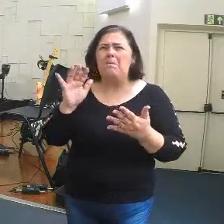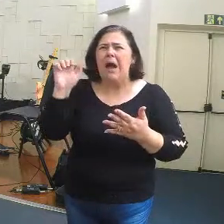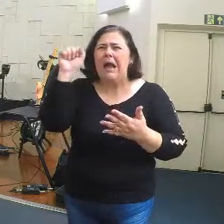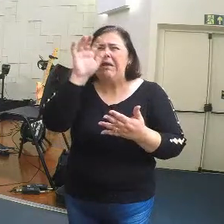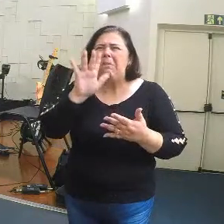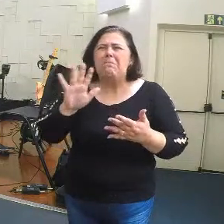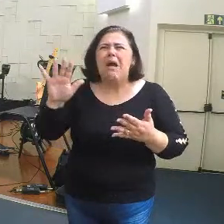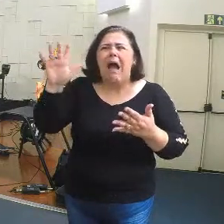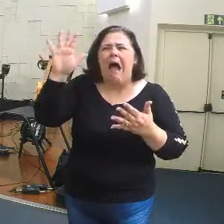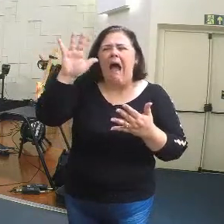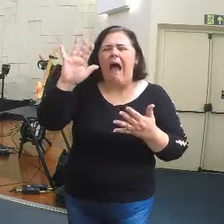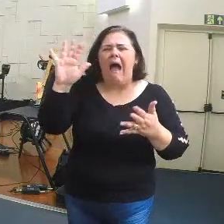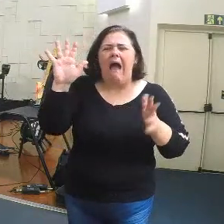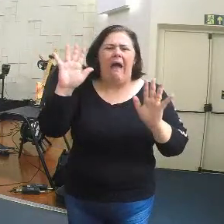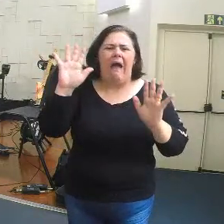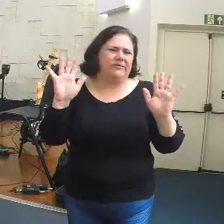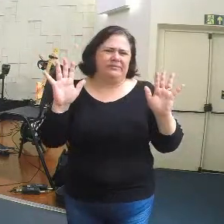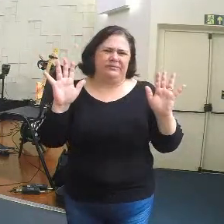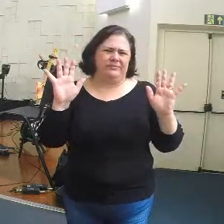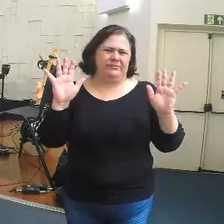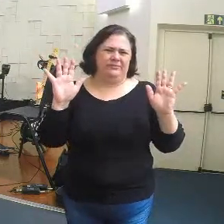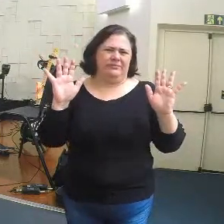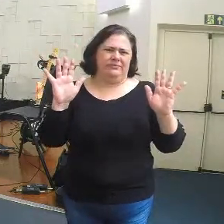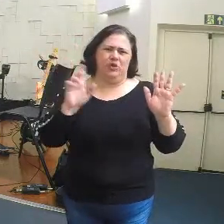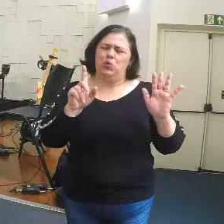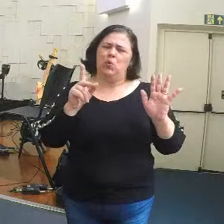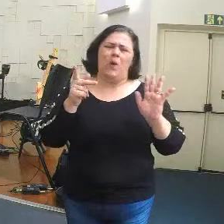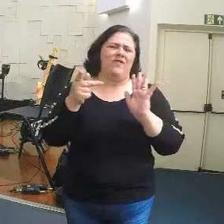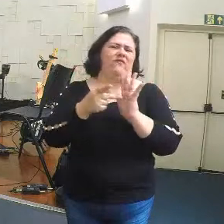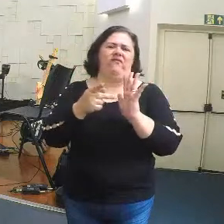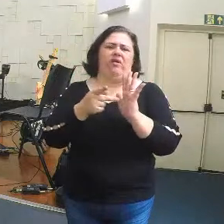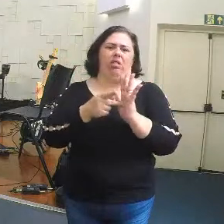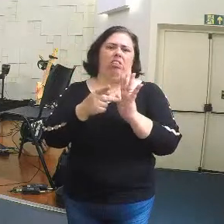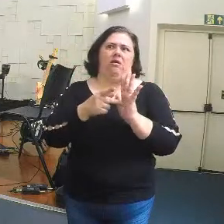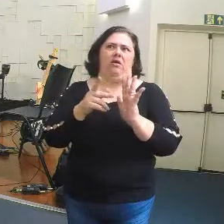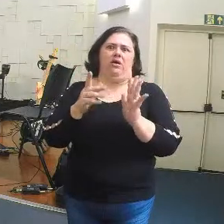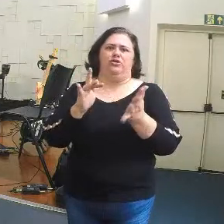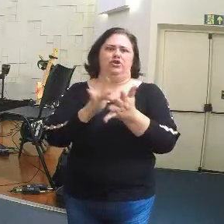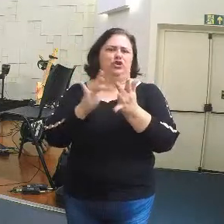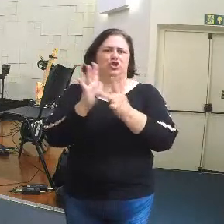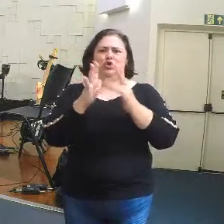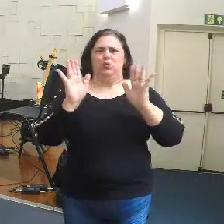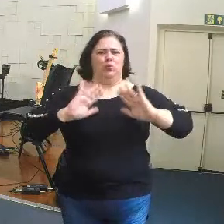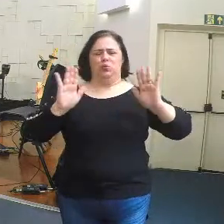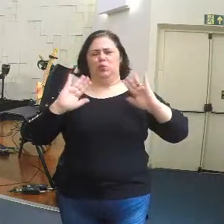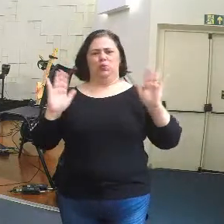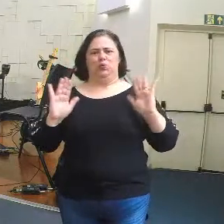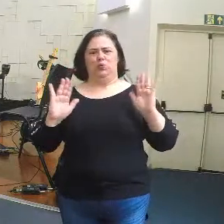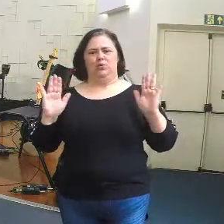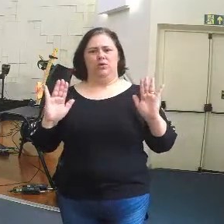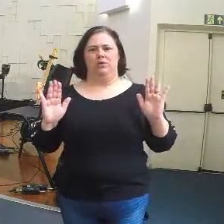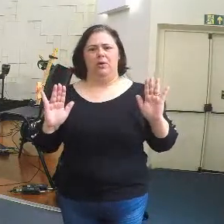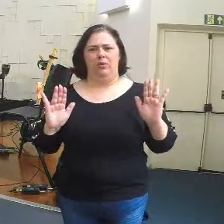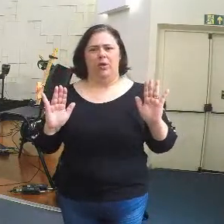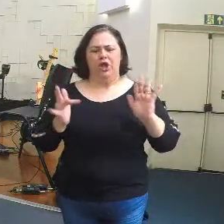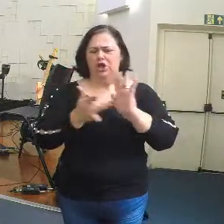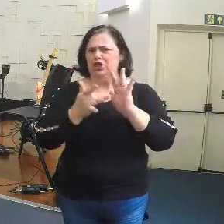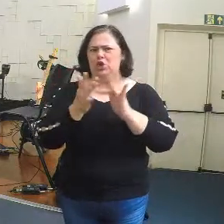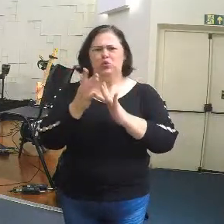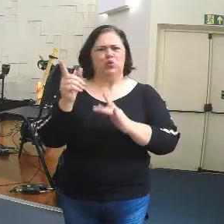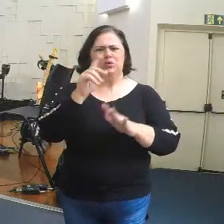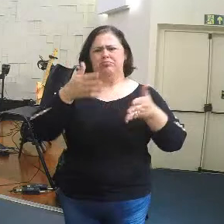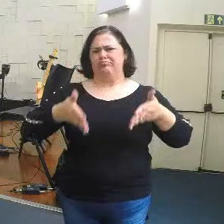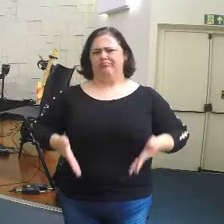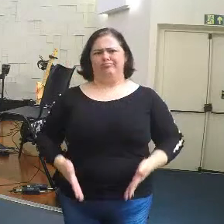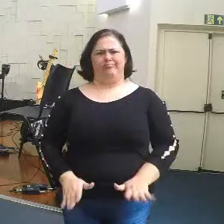trazer a revelação. Só a aparência. Mas não, de fato, uma manifestação em carne. Os enganadores